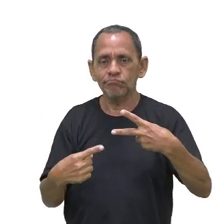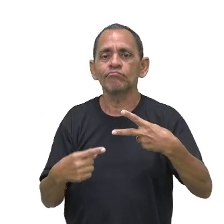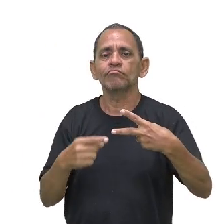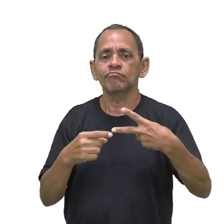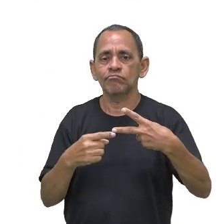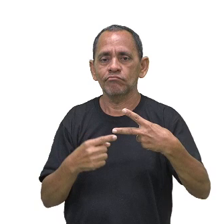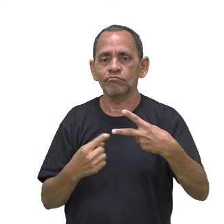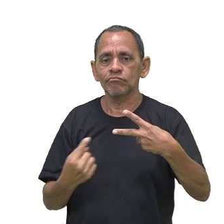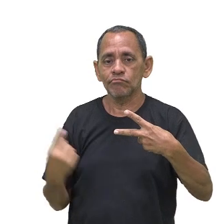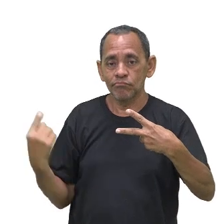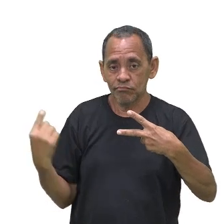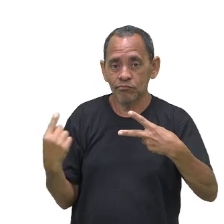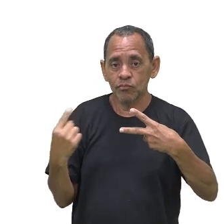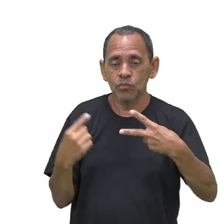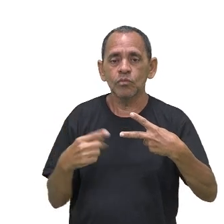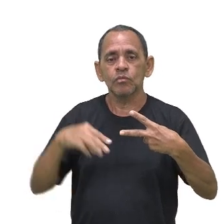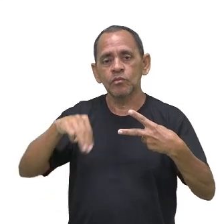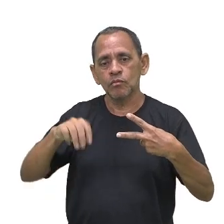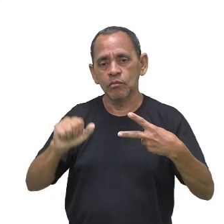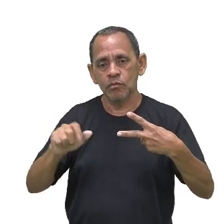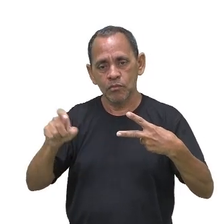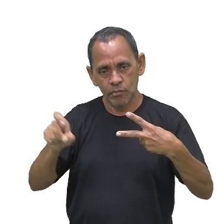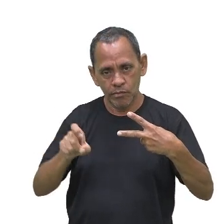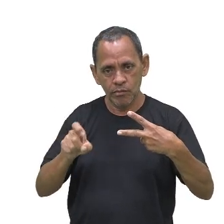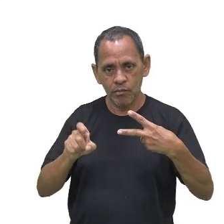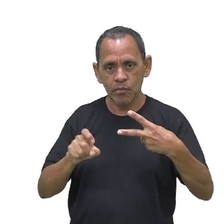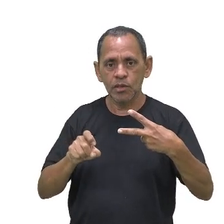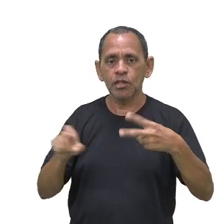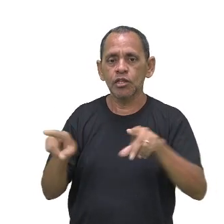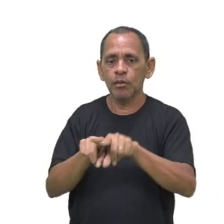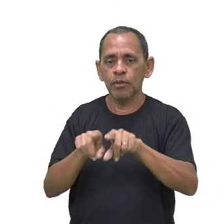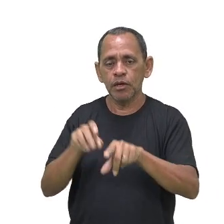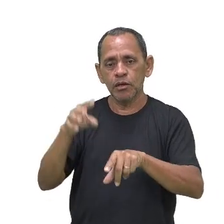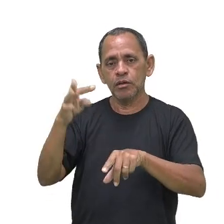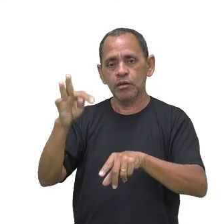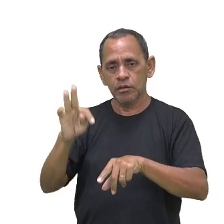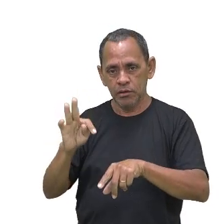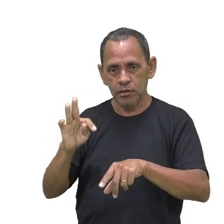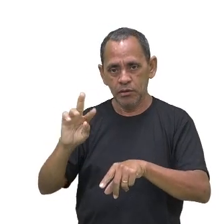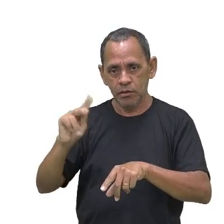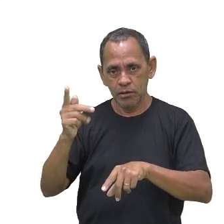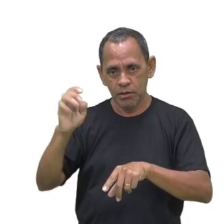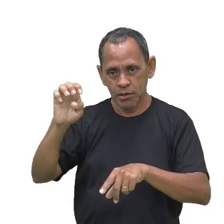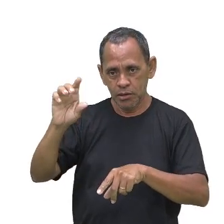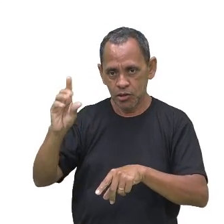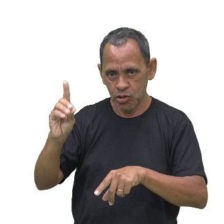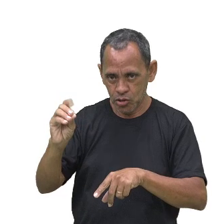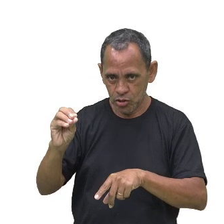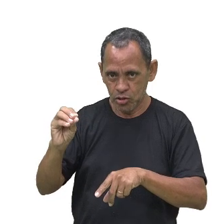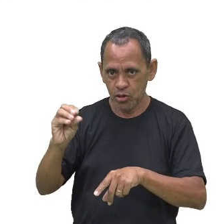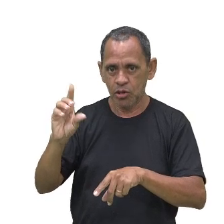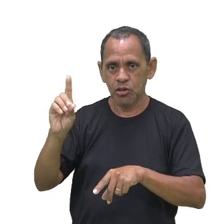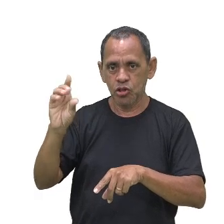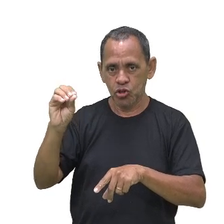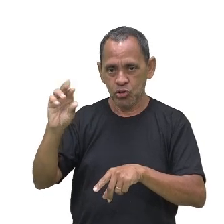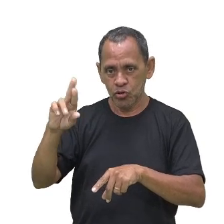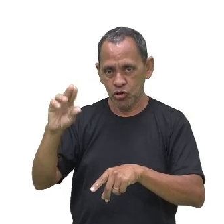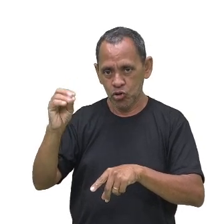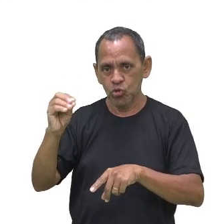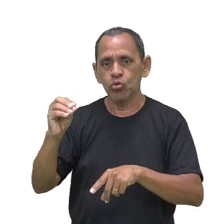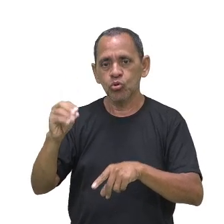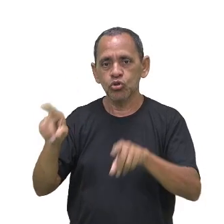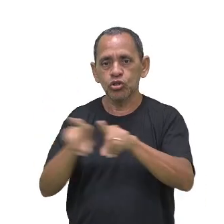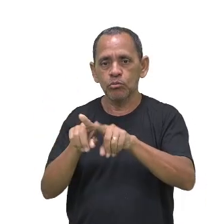e o Max Horkheimer. Então, a expressão indústria cultural foi utilizada primeiro por